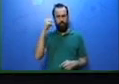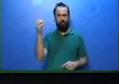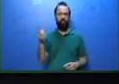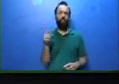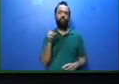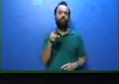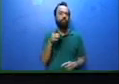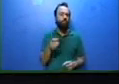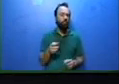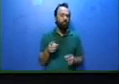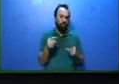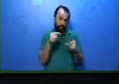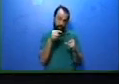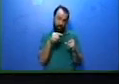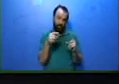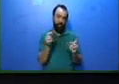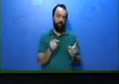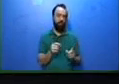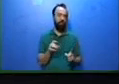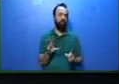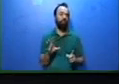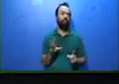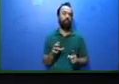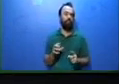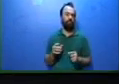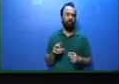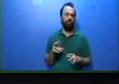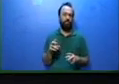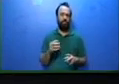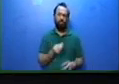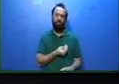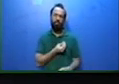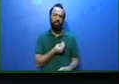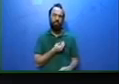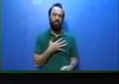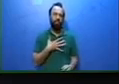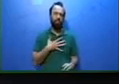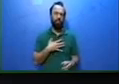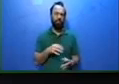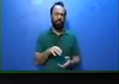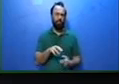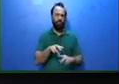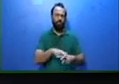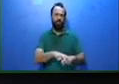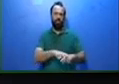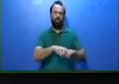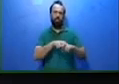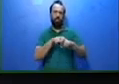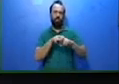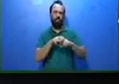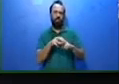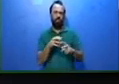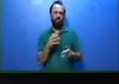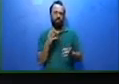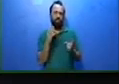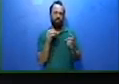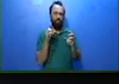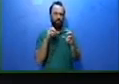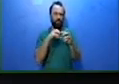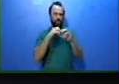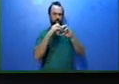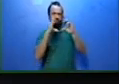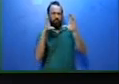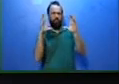nós vamos ver também o que significa esses desenhos que aparecem nas tirinhas, nas histórias em quadrinhos. Aqui aparecem